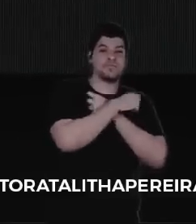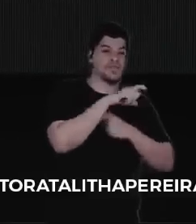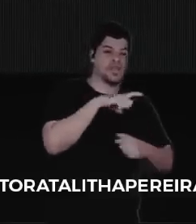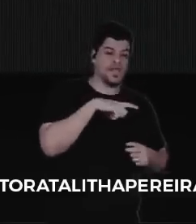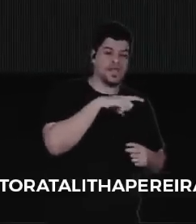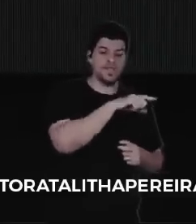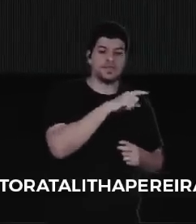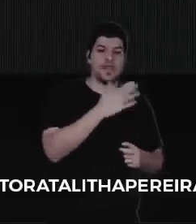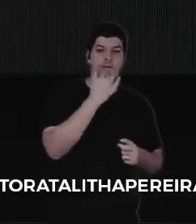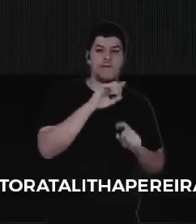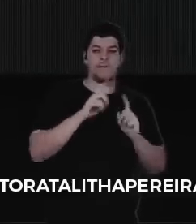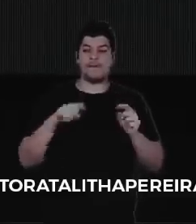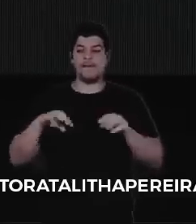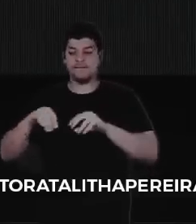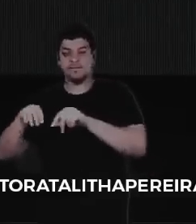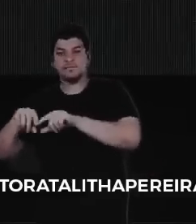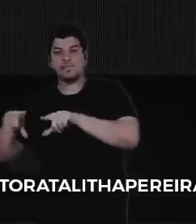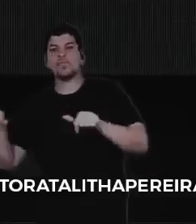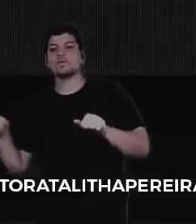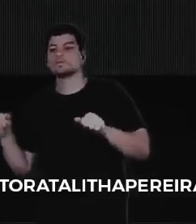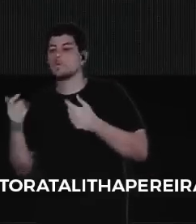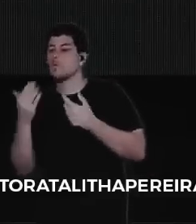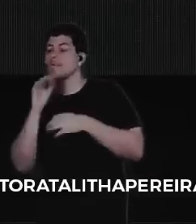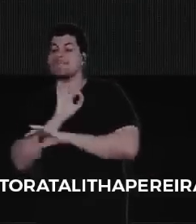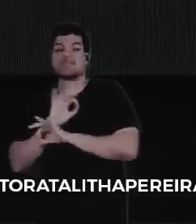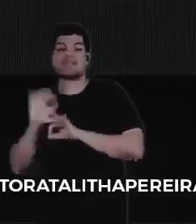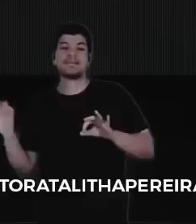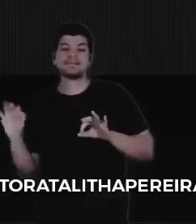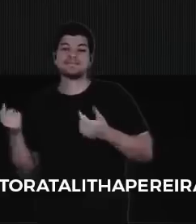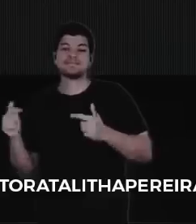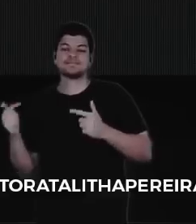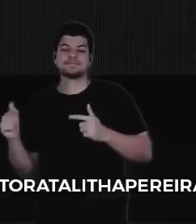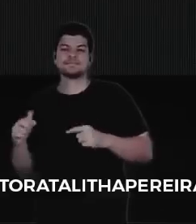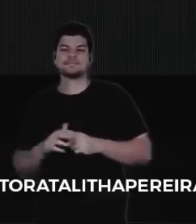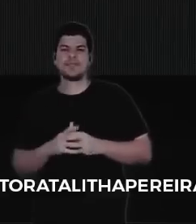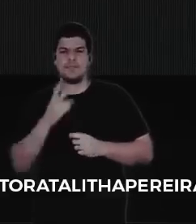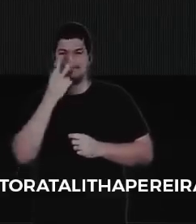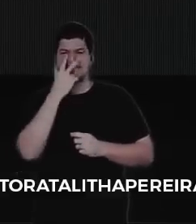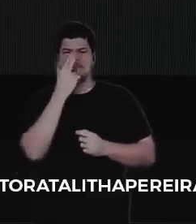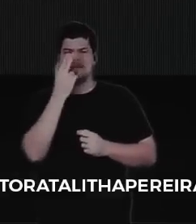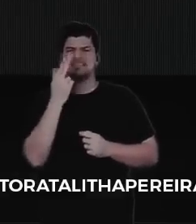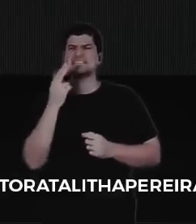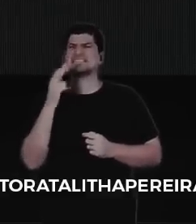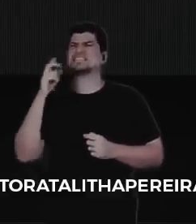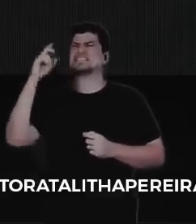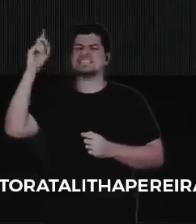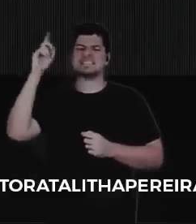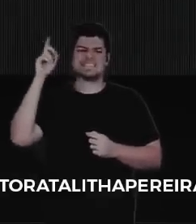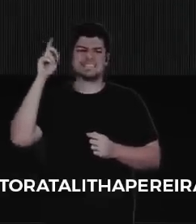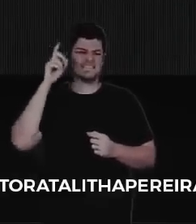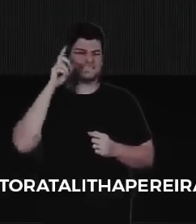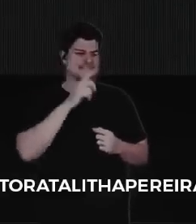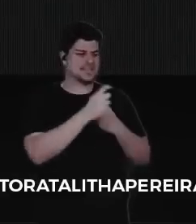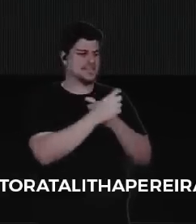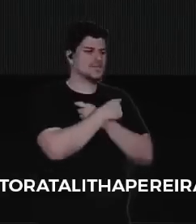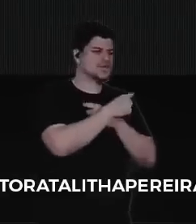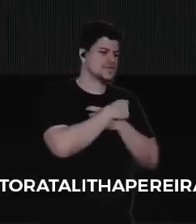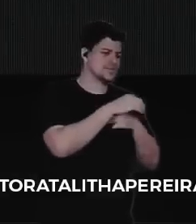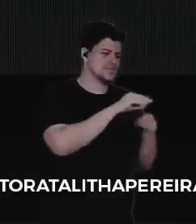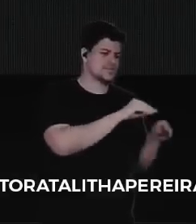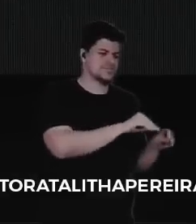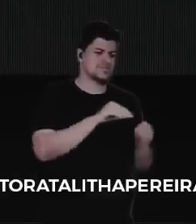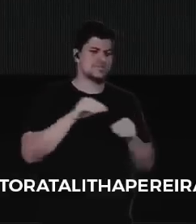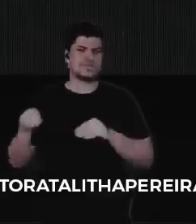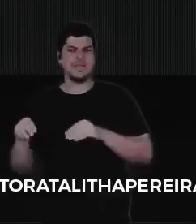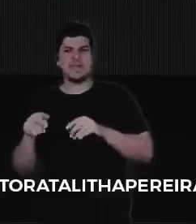escassez. Reclamaram, dizendo que parece que Deus tinha tirado o povo do Egito, porque no Egito não tinham